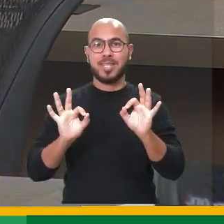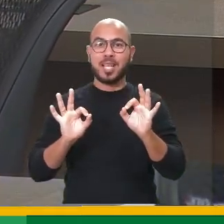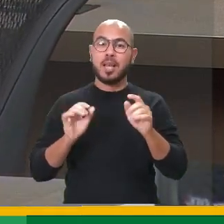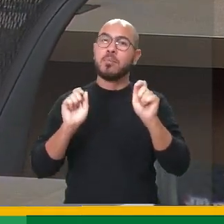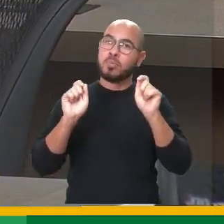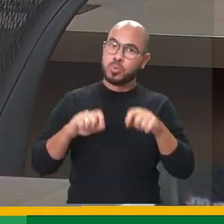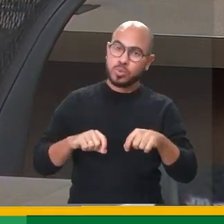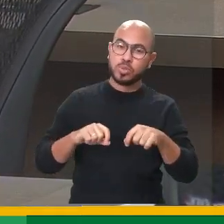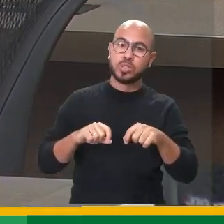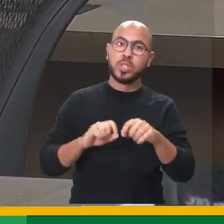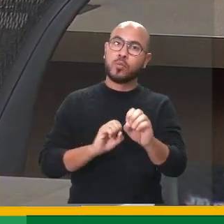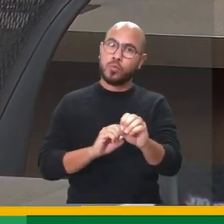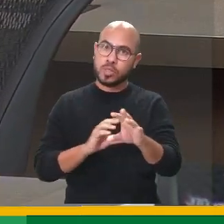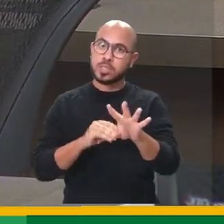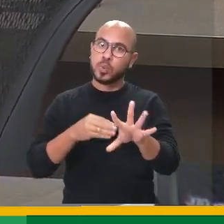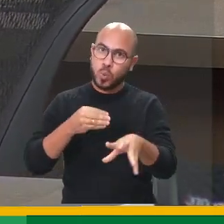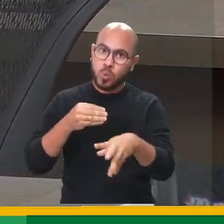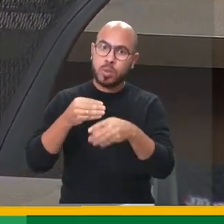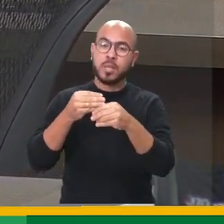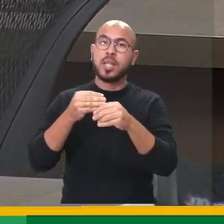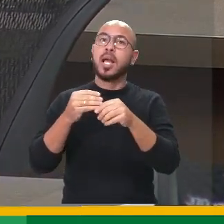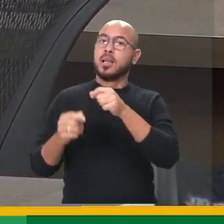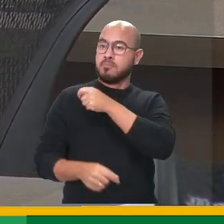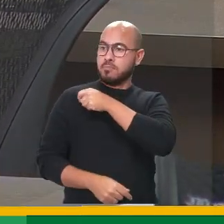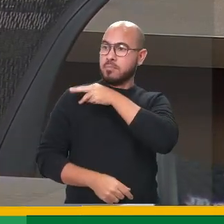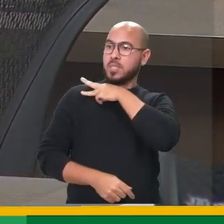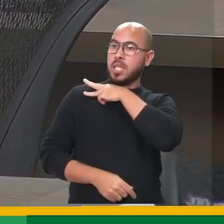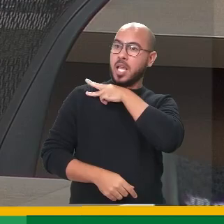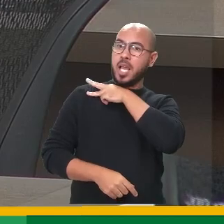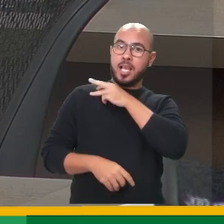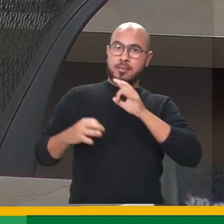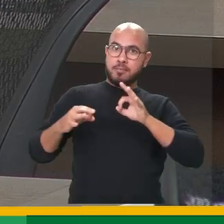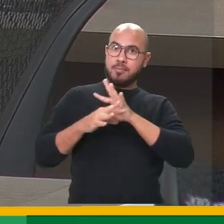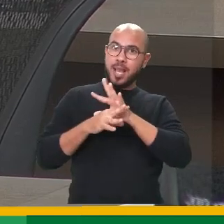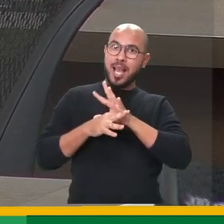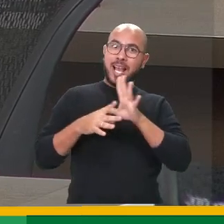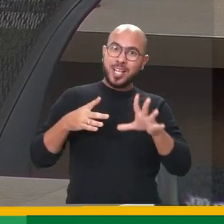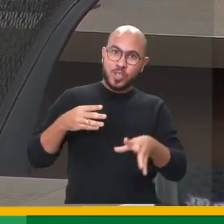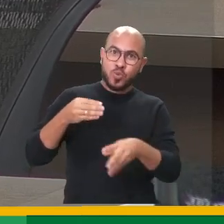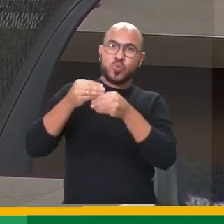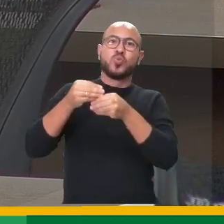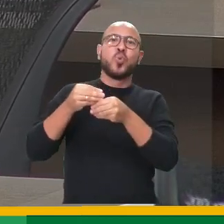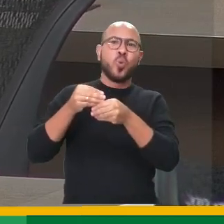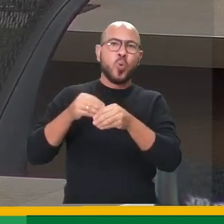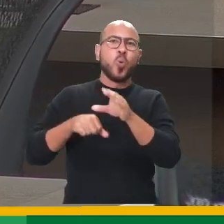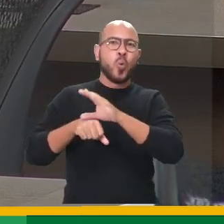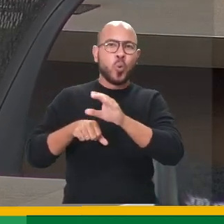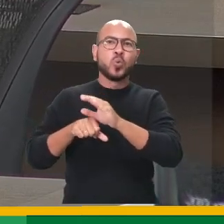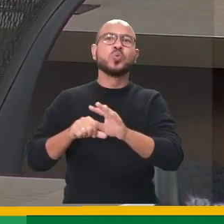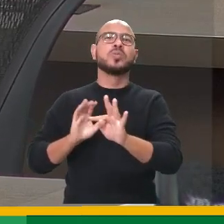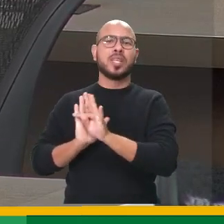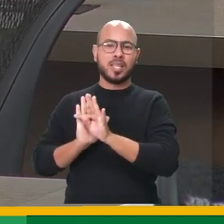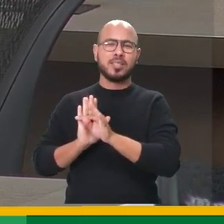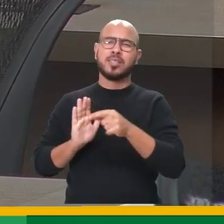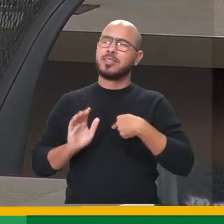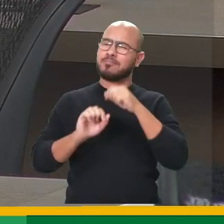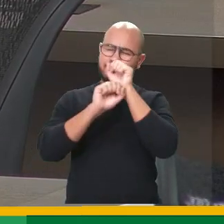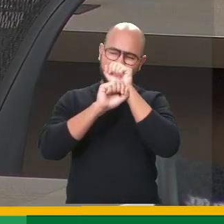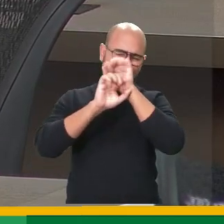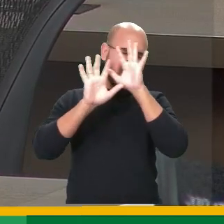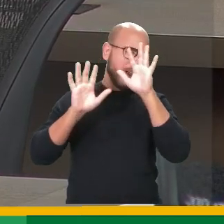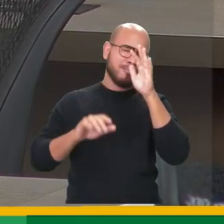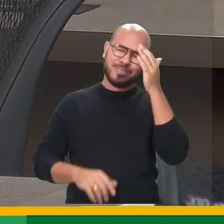sair do Ensino Médio já com o curso técnico isso é fundamental eu tenho clareza enquanto professora da